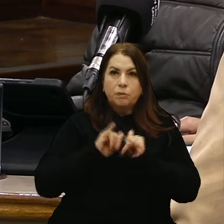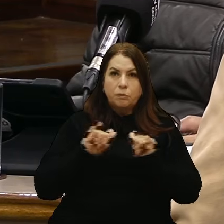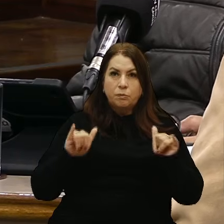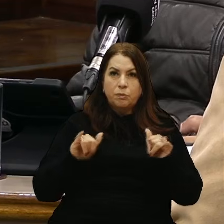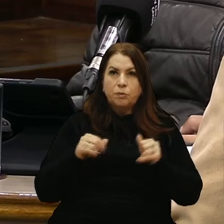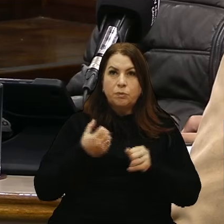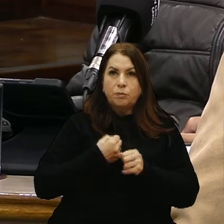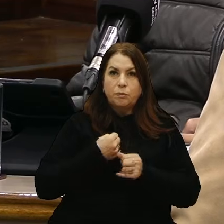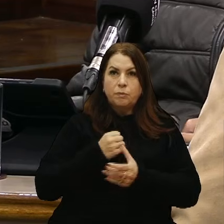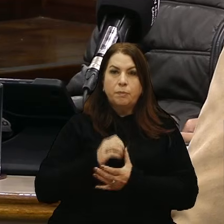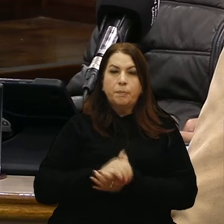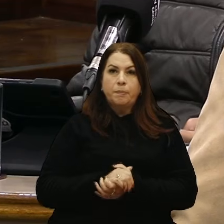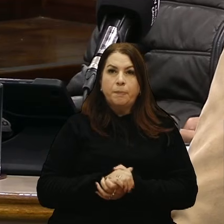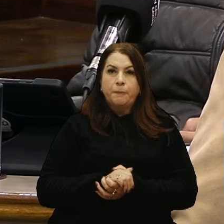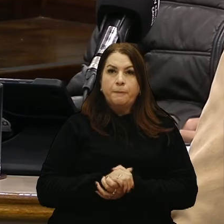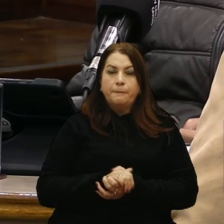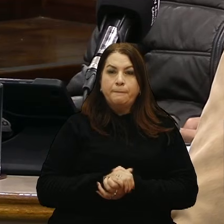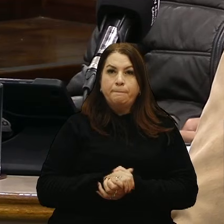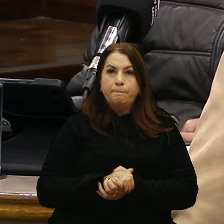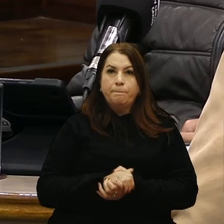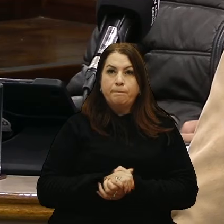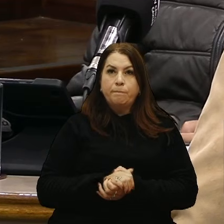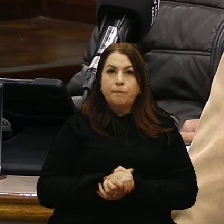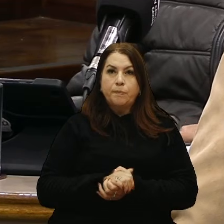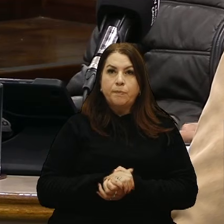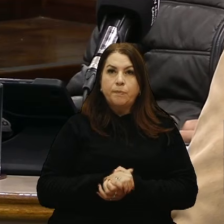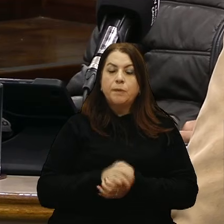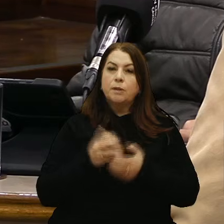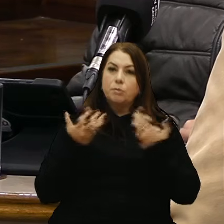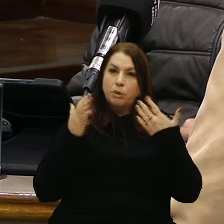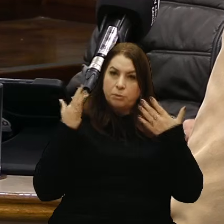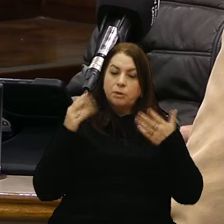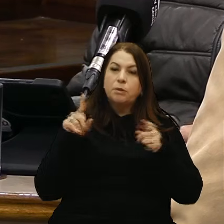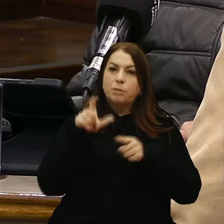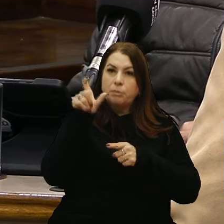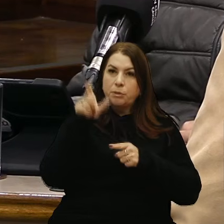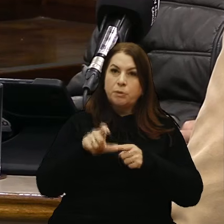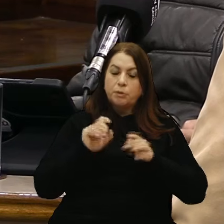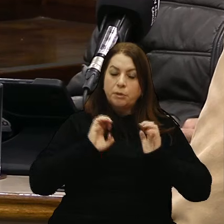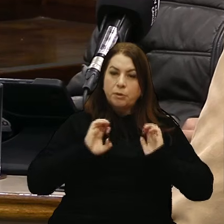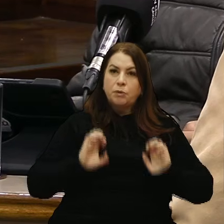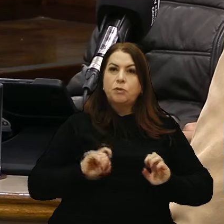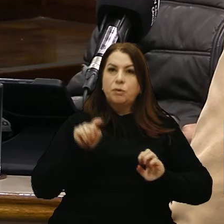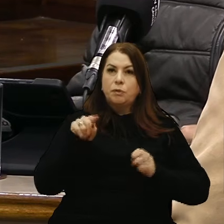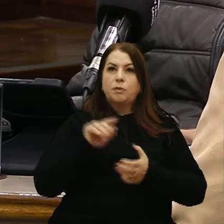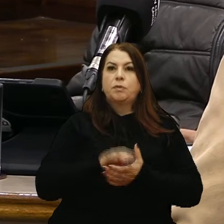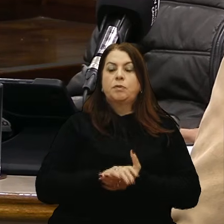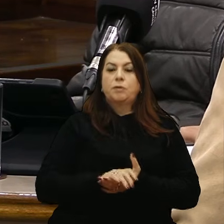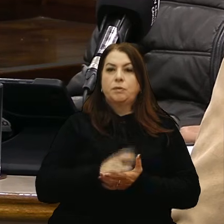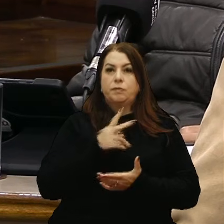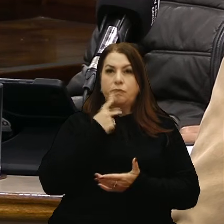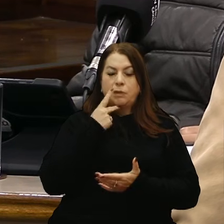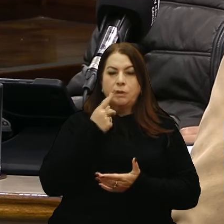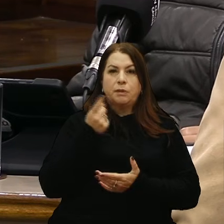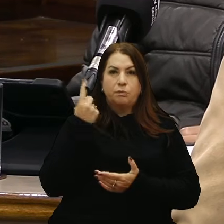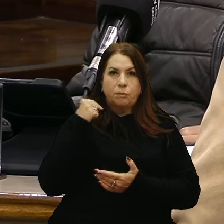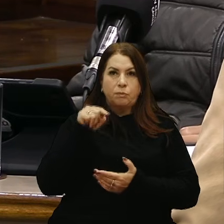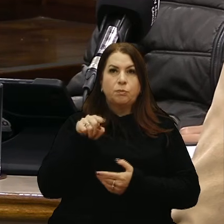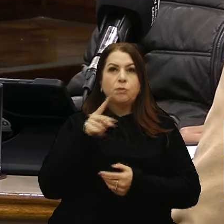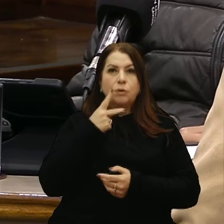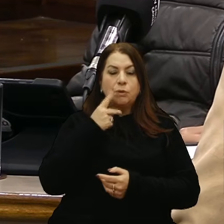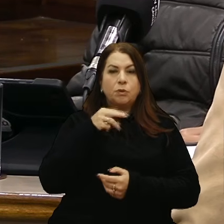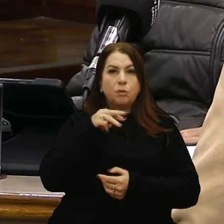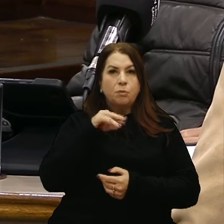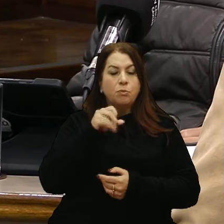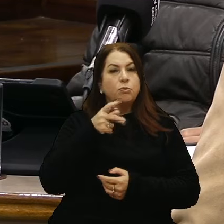e os números. E quero parabenizar também pela pessoa ética que o senhor é. Eu falei para o senhor aquele dia lá, eu digo, seu Milton,